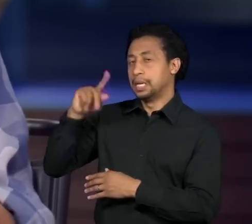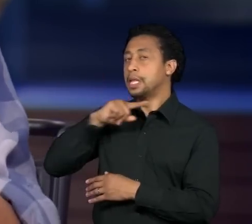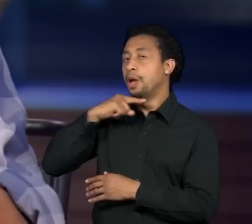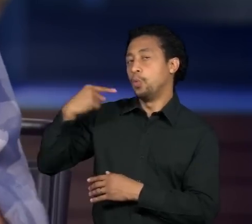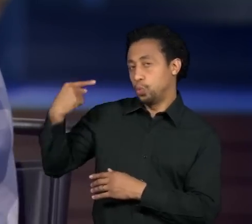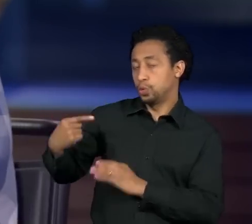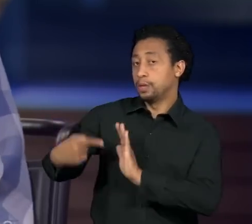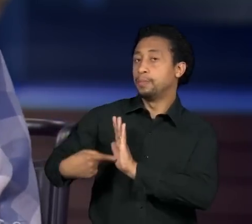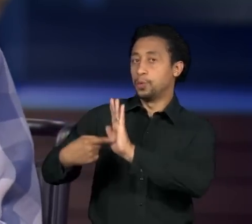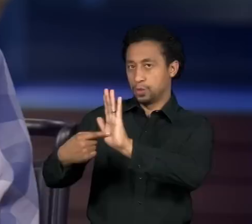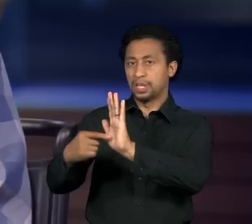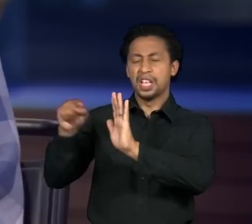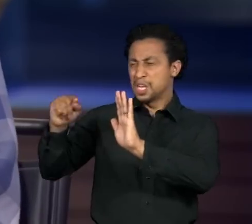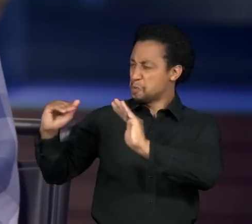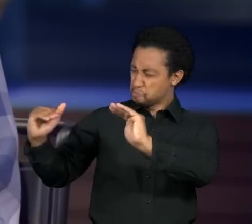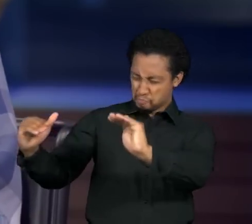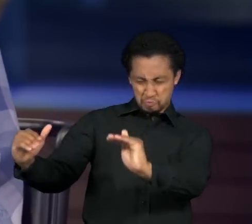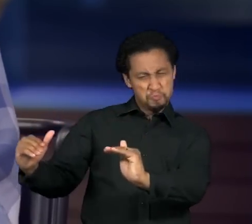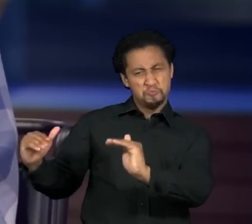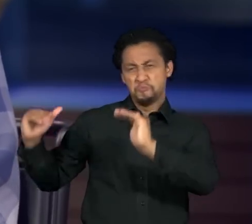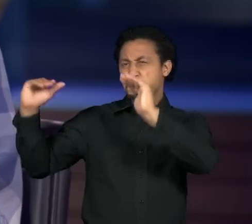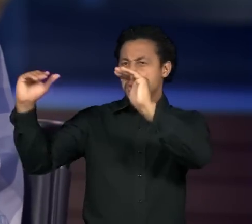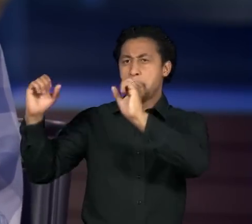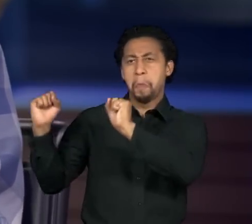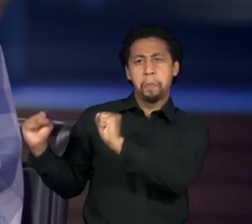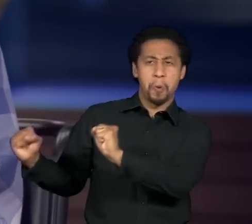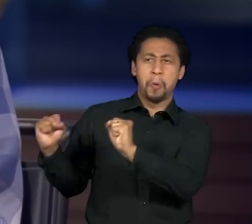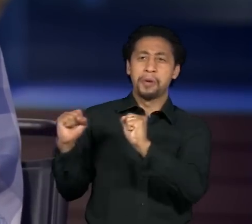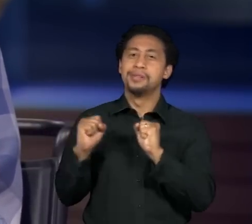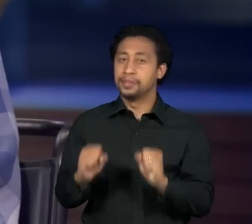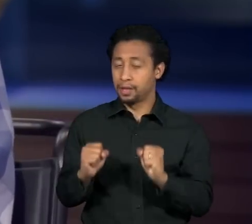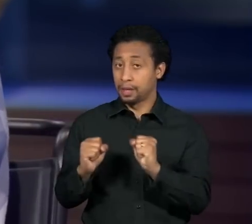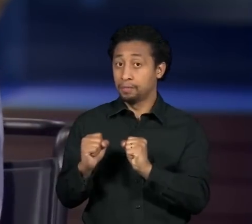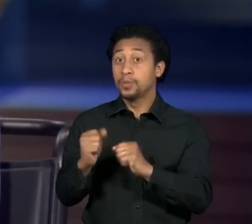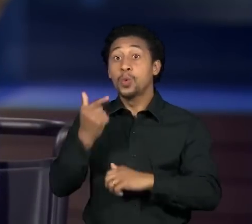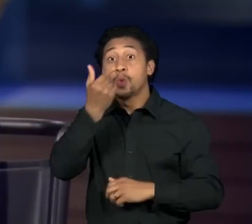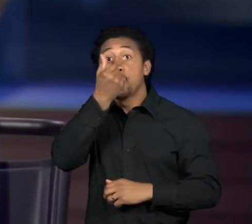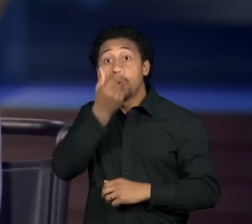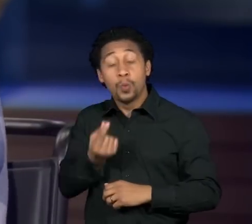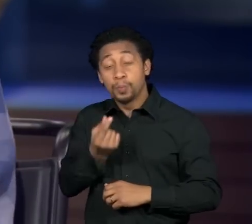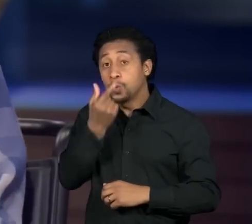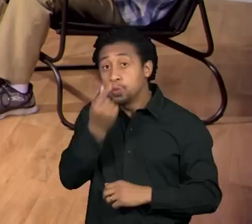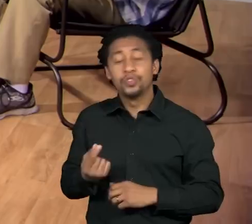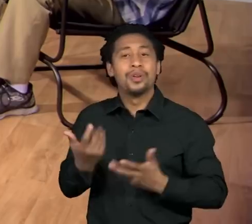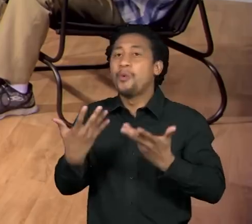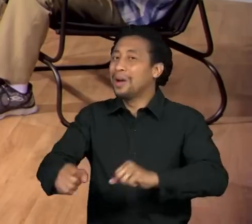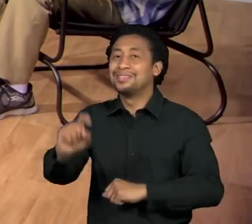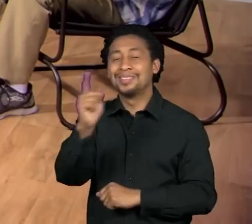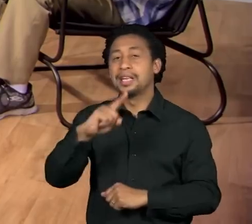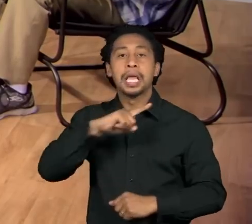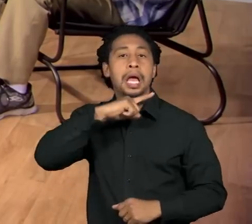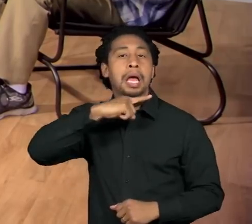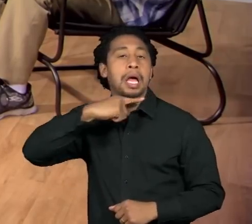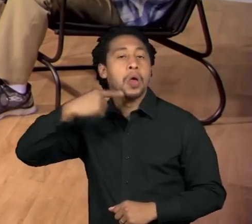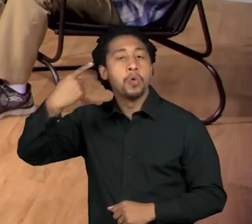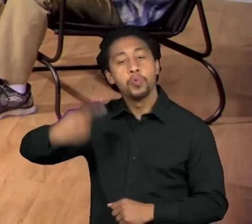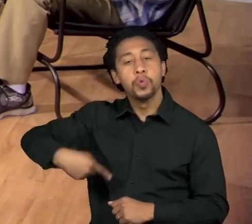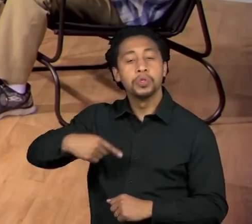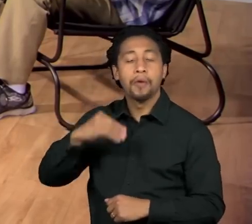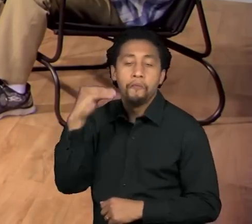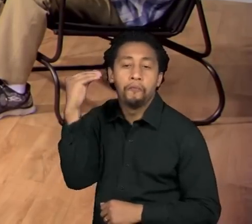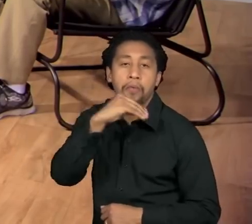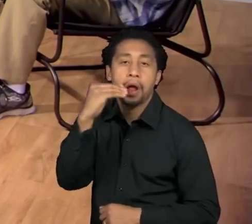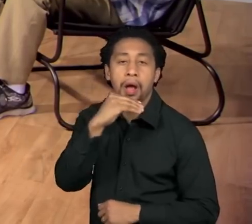russa, significa grande potência. O Putin só consegue ver a Rússia como grande potência, né? Pela sua história. A história, a Rússia sempre